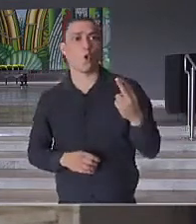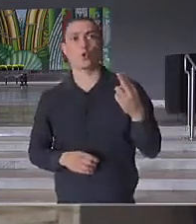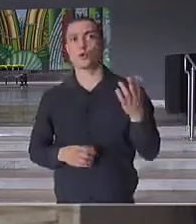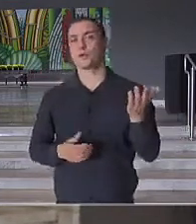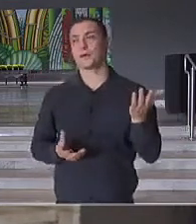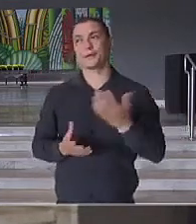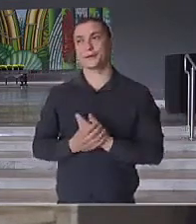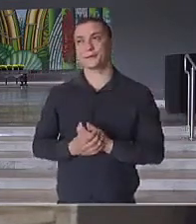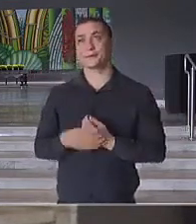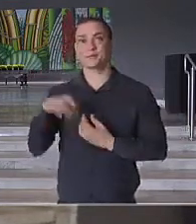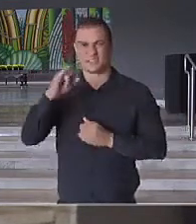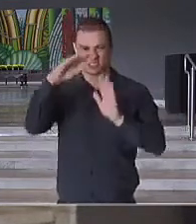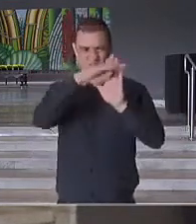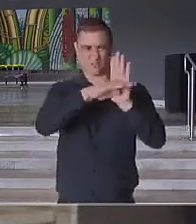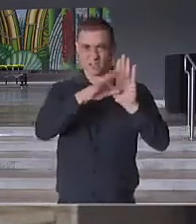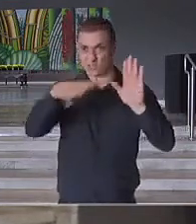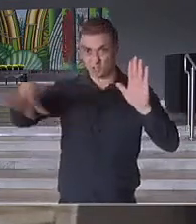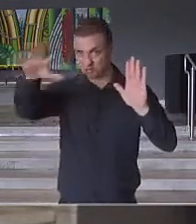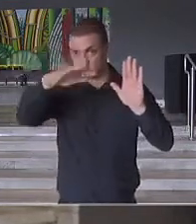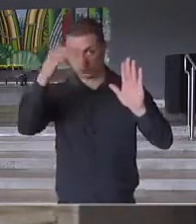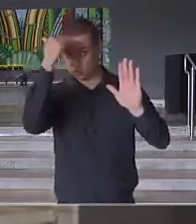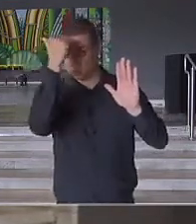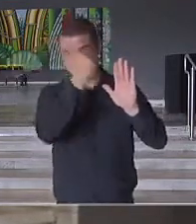forem devidamente